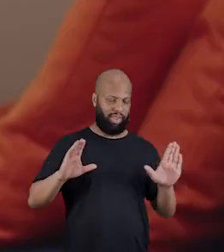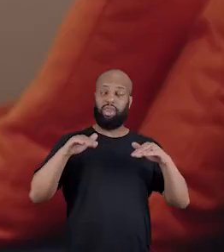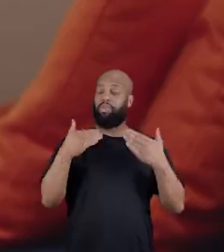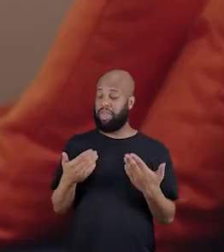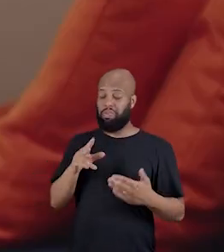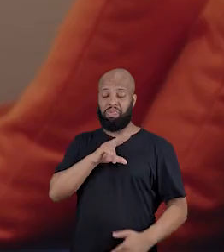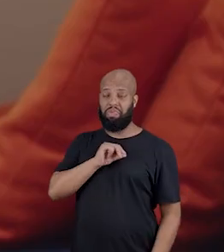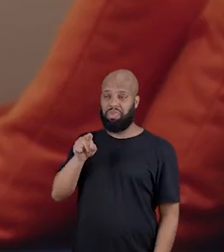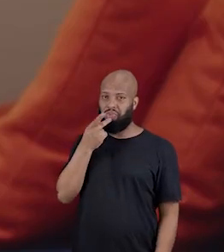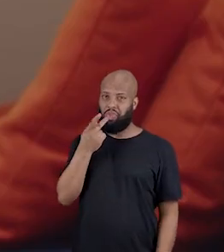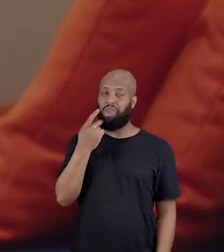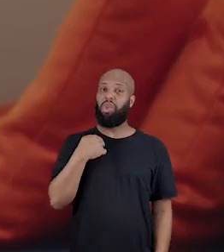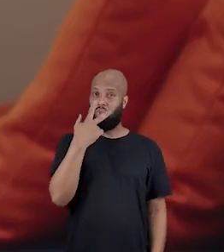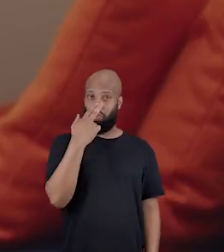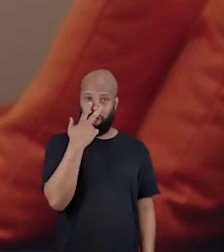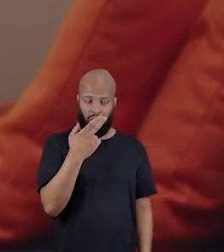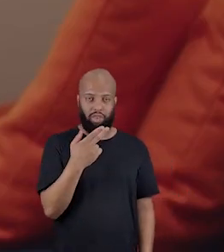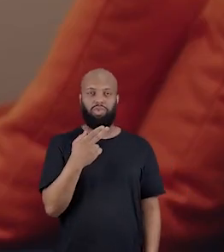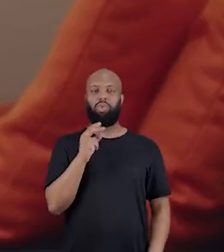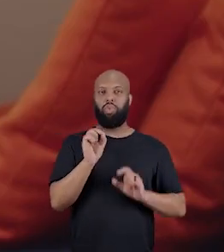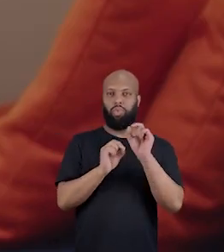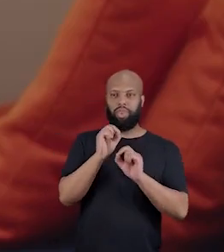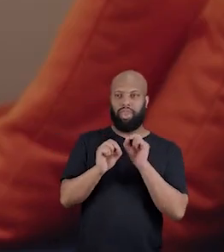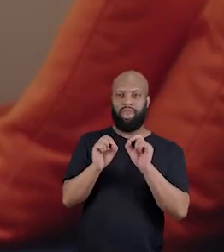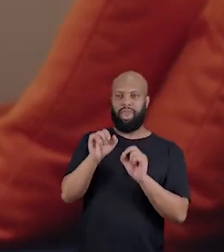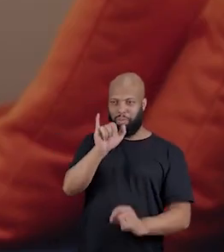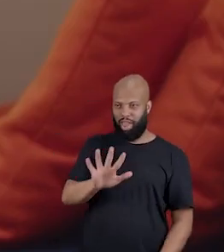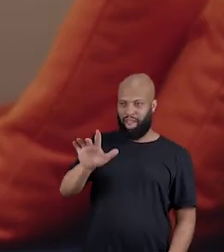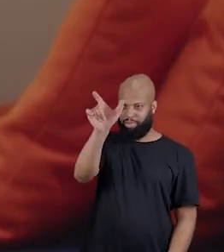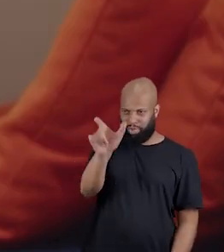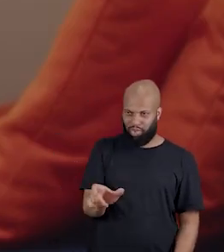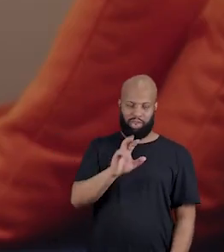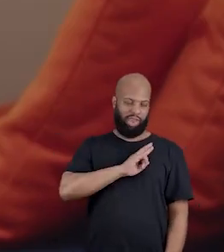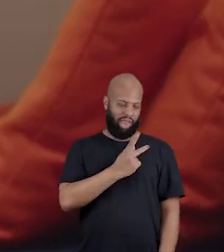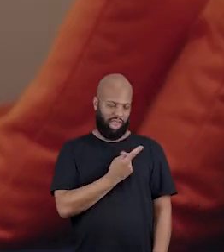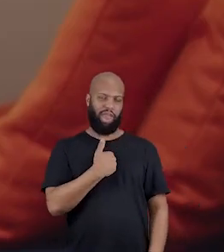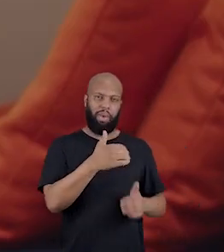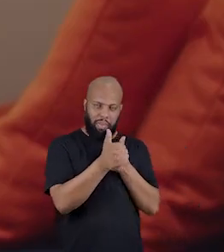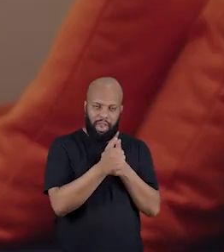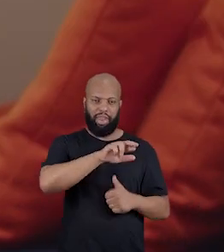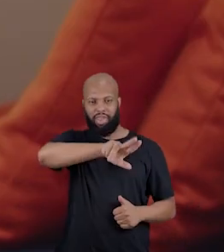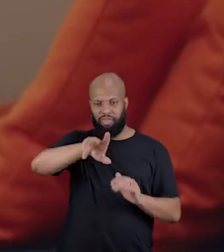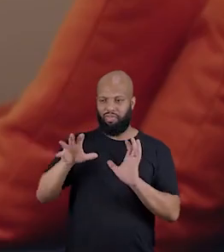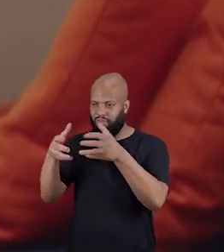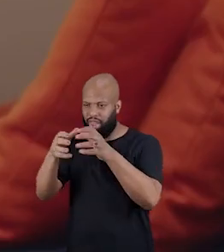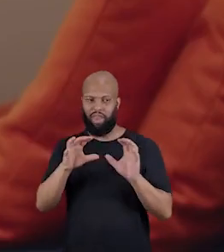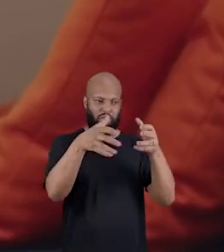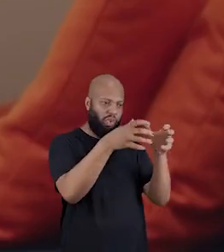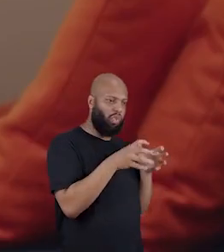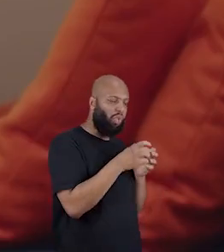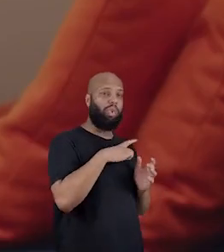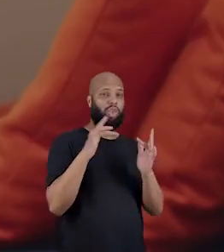dentro do banco? Nossa, eu acho que, assim, e como figura de RH que está próxima de vários times, a